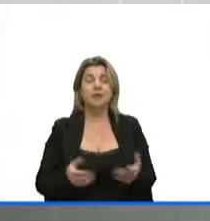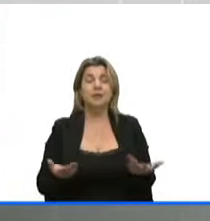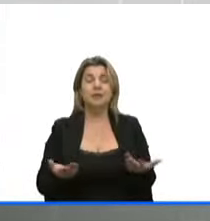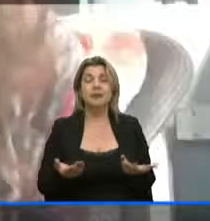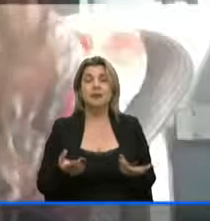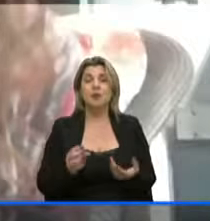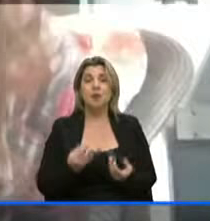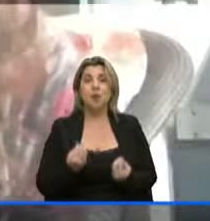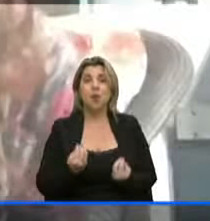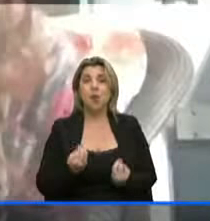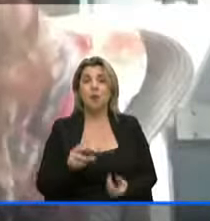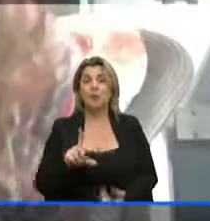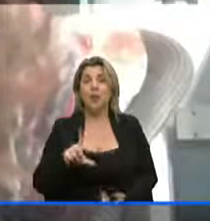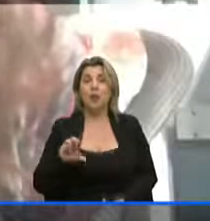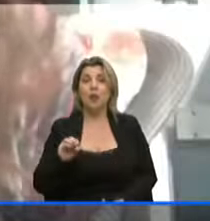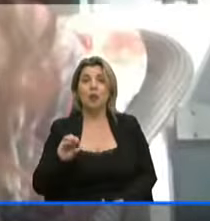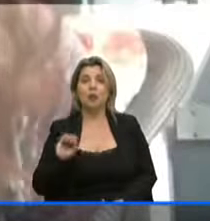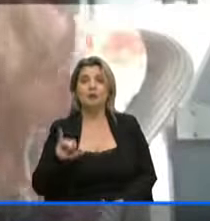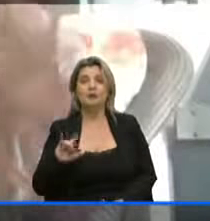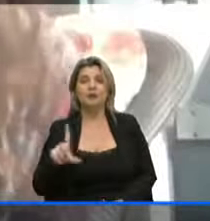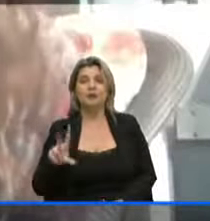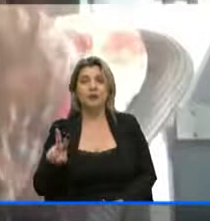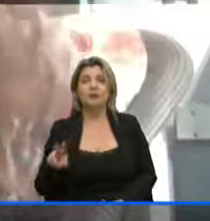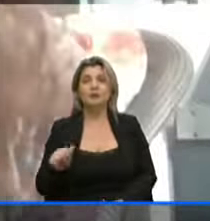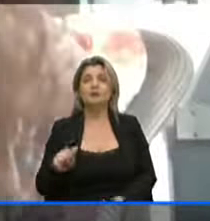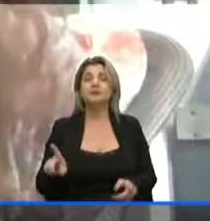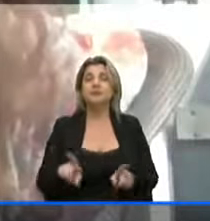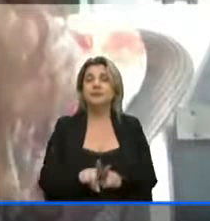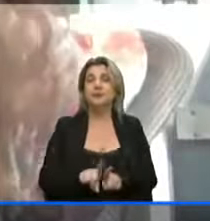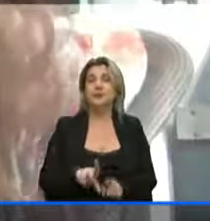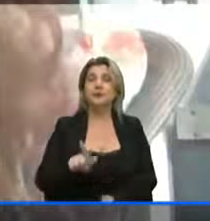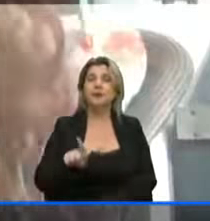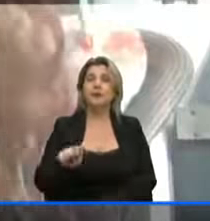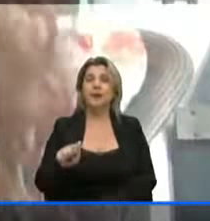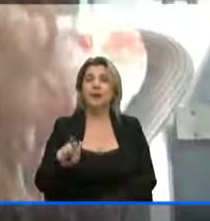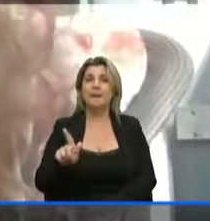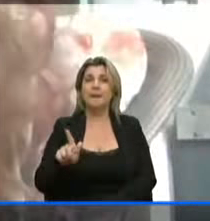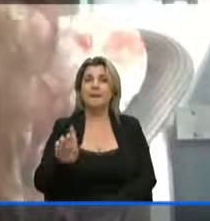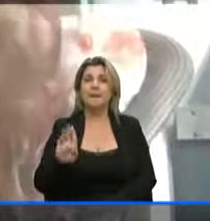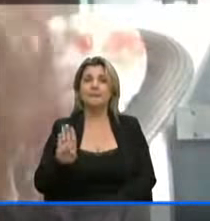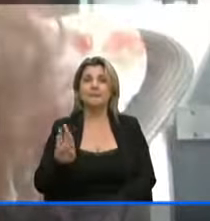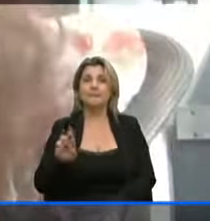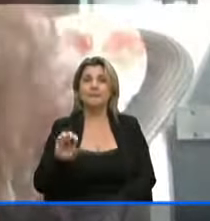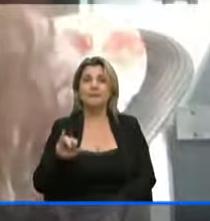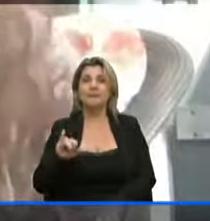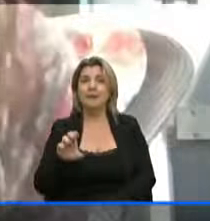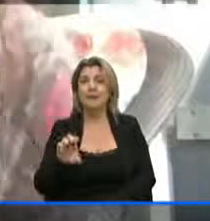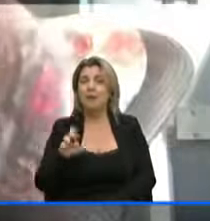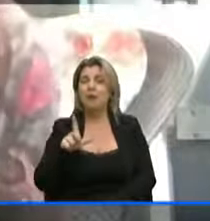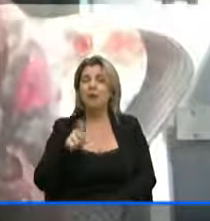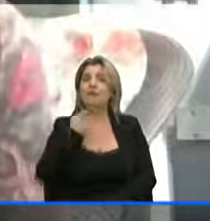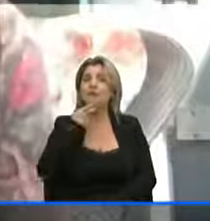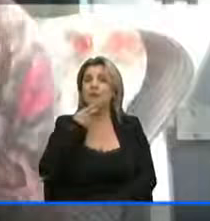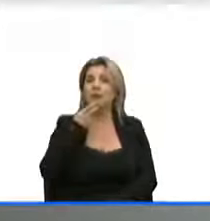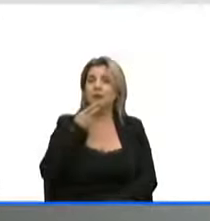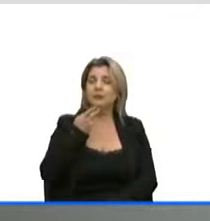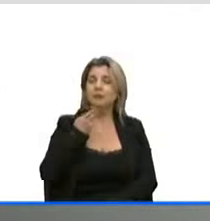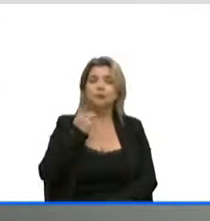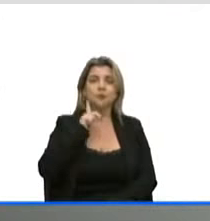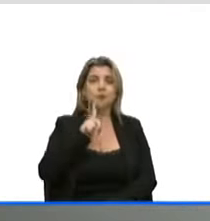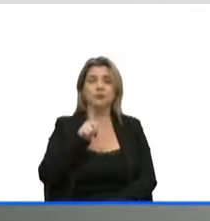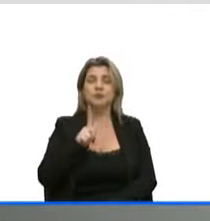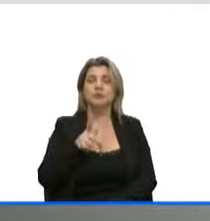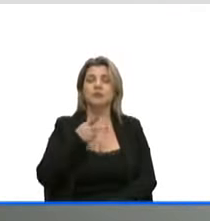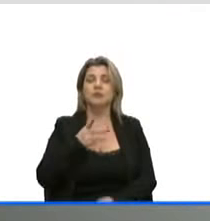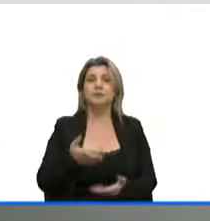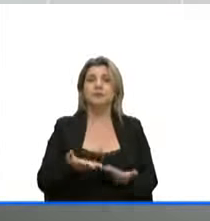Gabriel também, eu não pude passar a palavra, Luciana, tá? Agora podes falar, por favor. E está um pouquinho baixo o teu som.